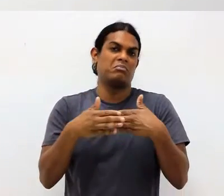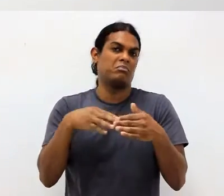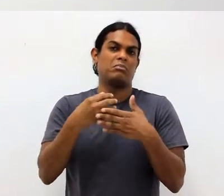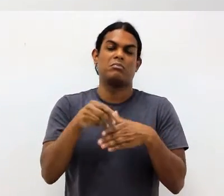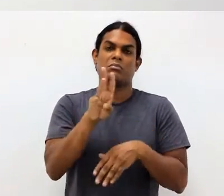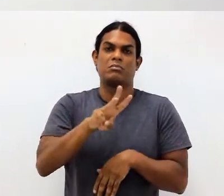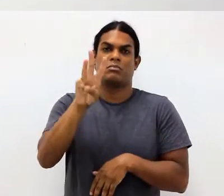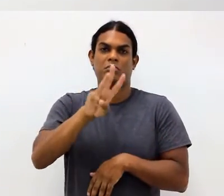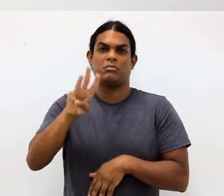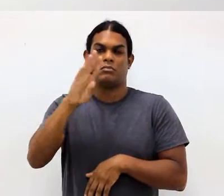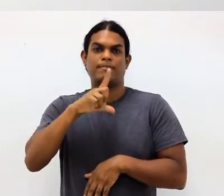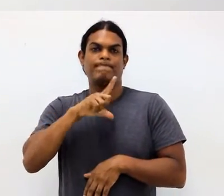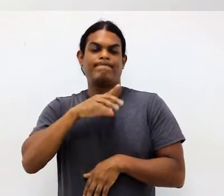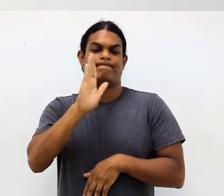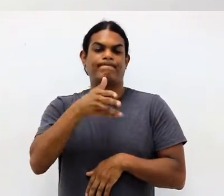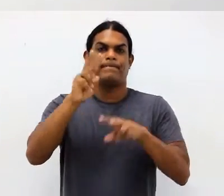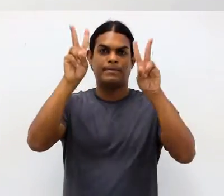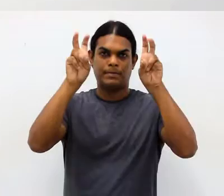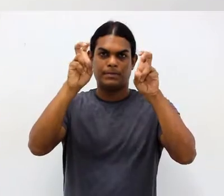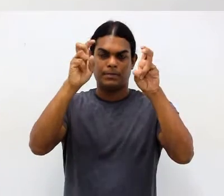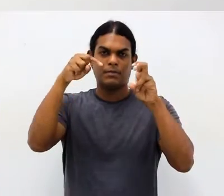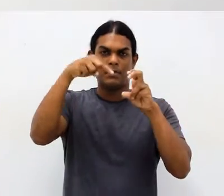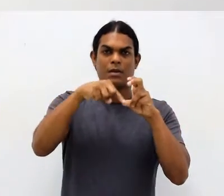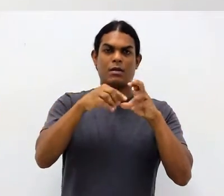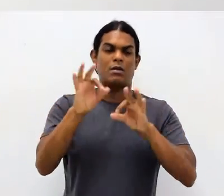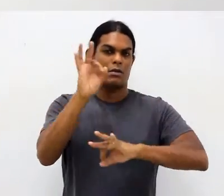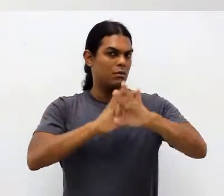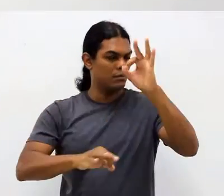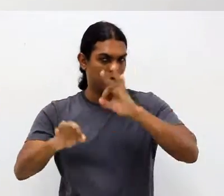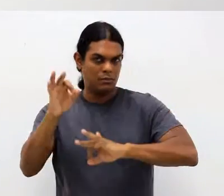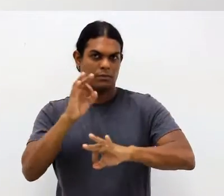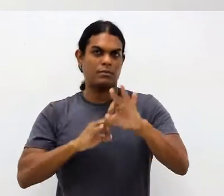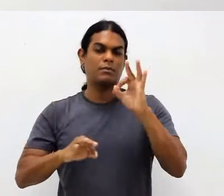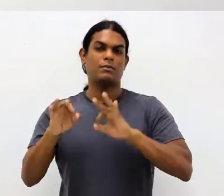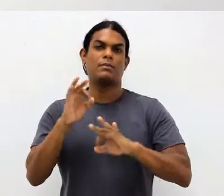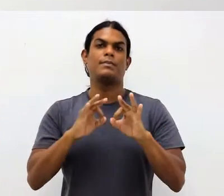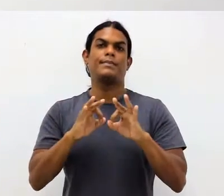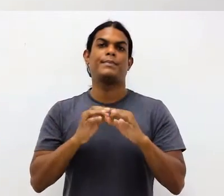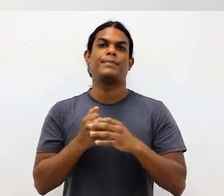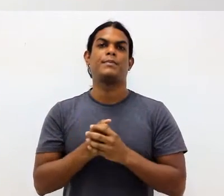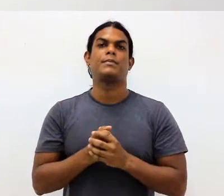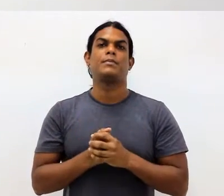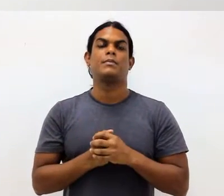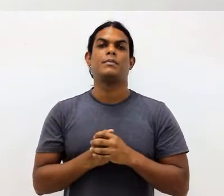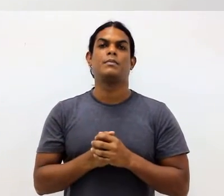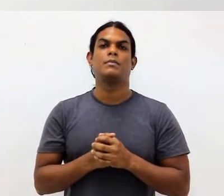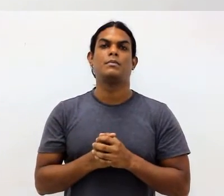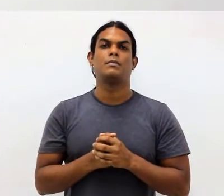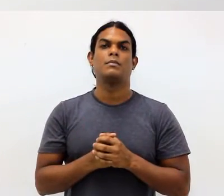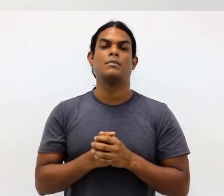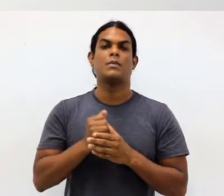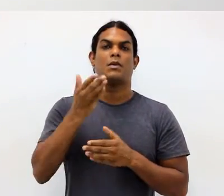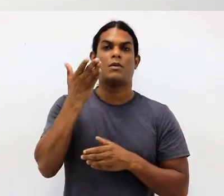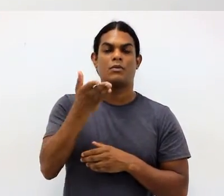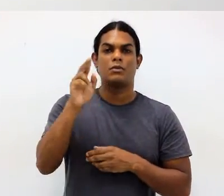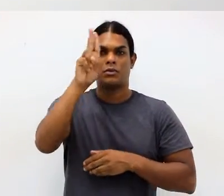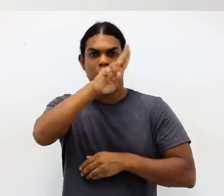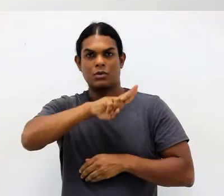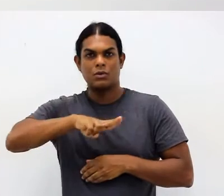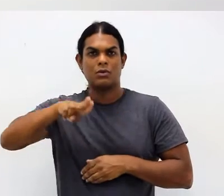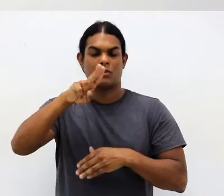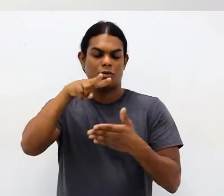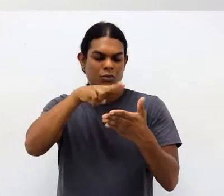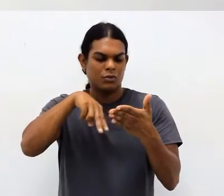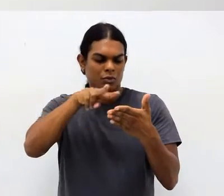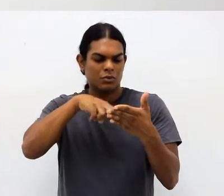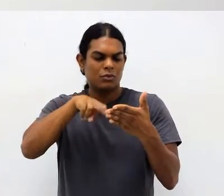de entretenimento, a gente tem um conteúdo que é mais ou menos pronto, ele está lá acabado, foi feito e editado por alguém, e a gente vai acessar